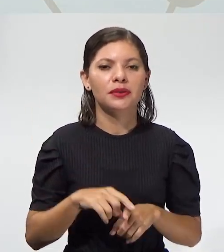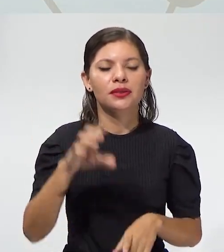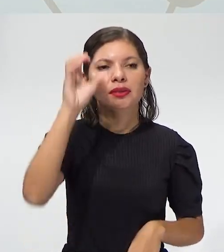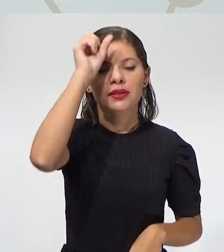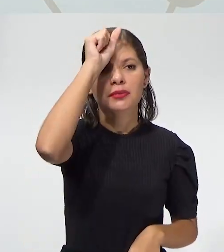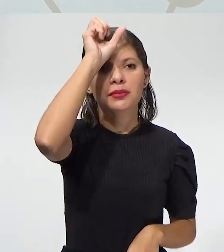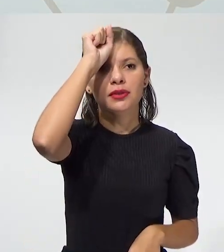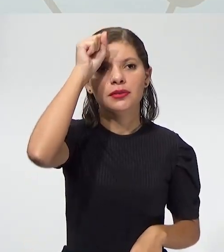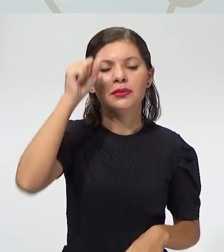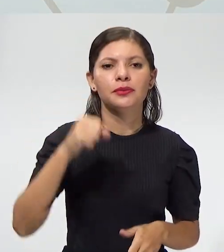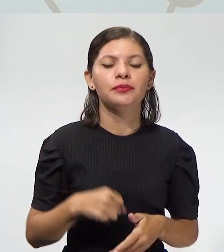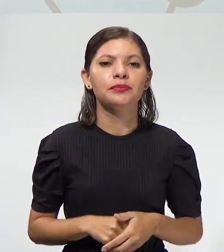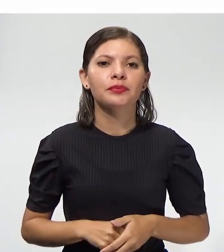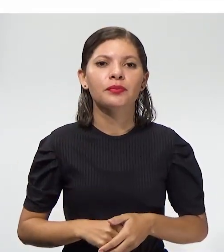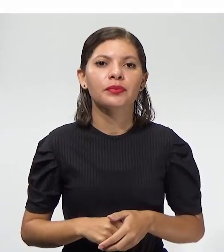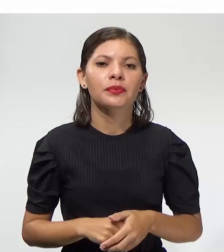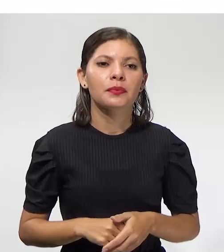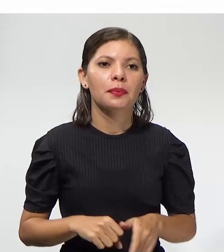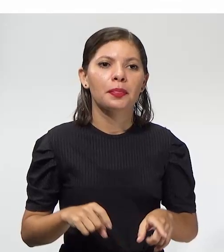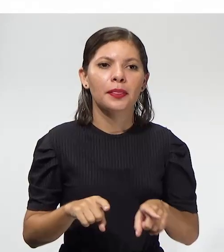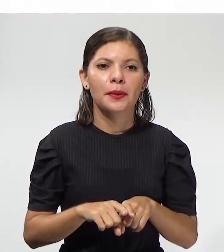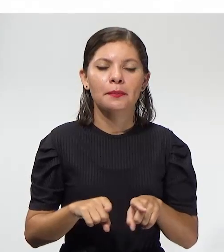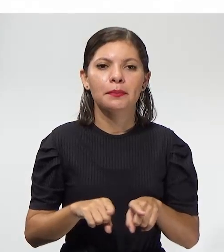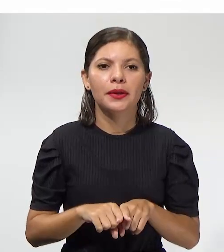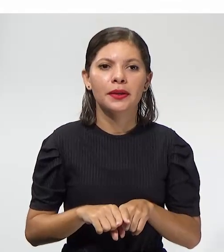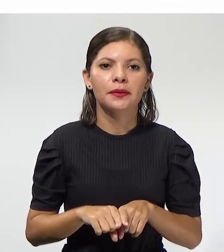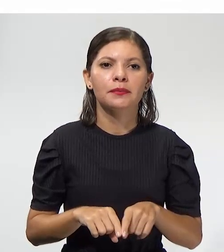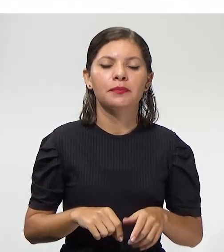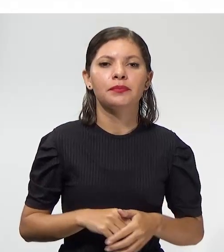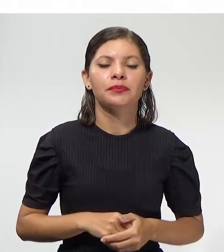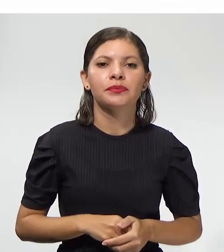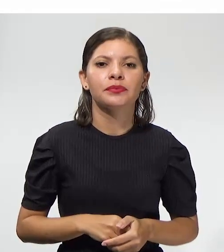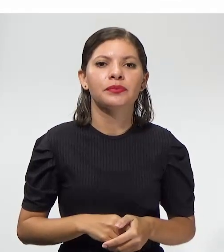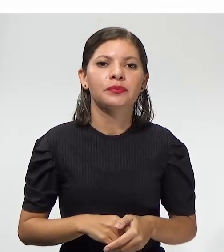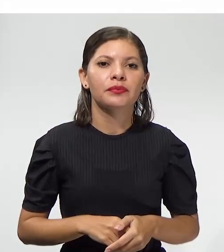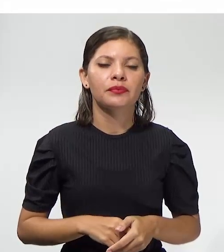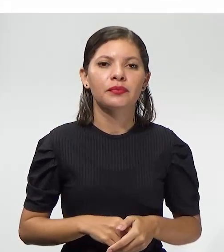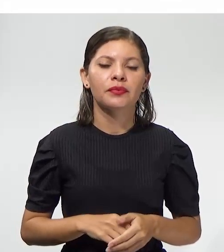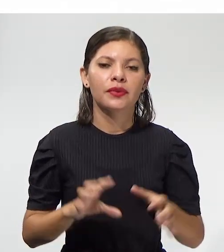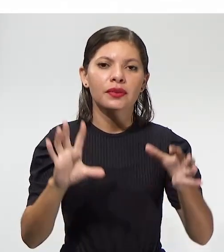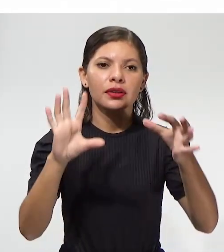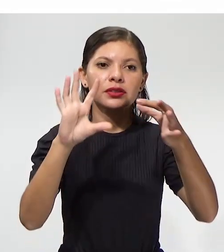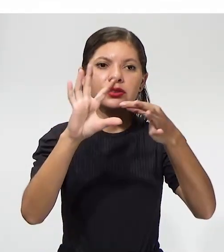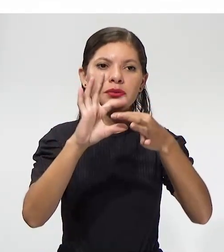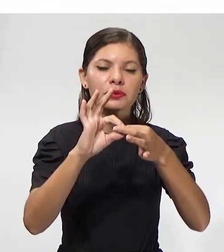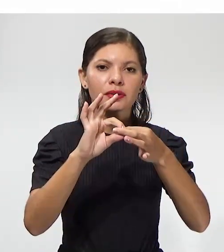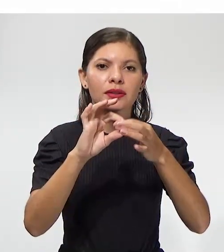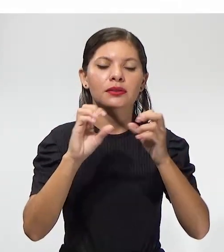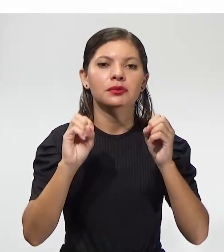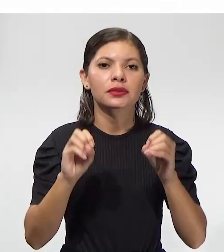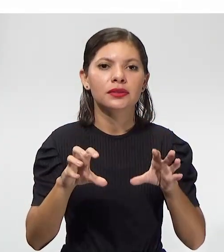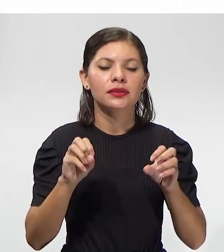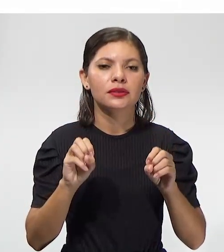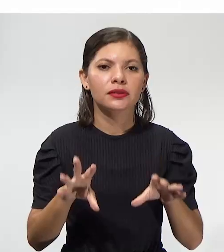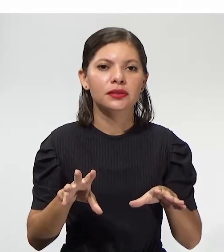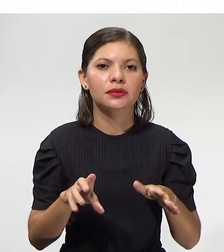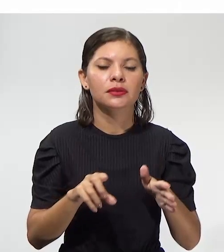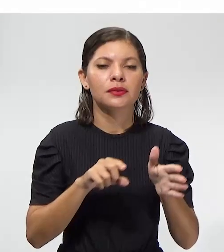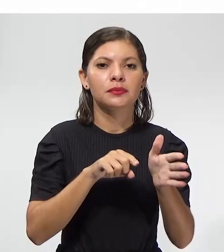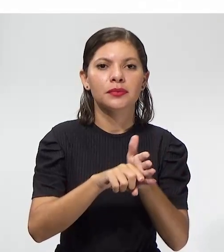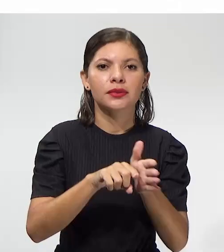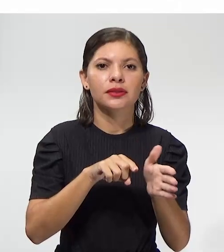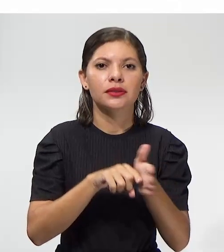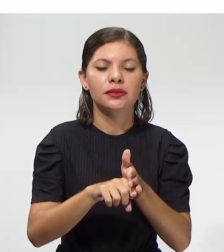não existe, pessoal, é ilusão. E, né, por fim, a gente tem o princípio da integralidade, ou seja, a articulação com o